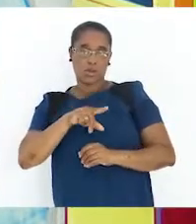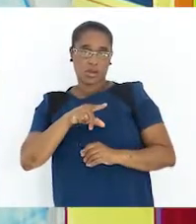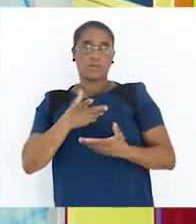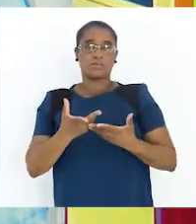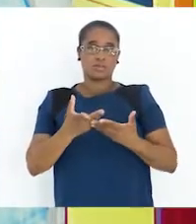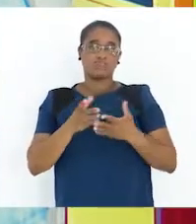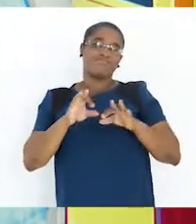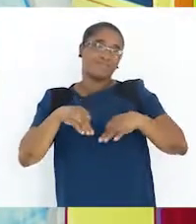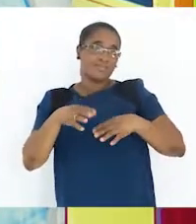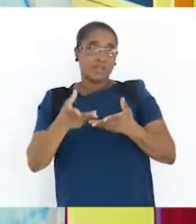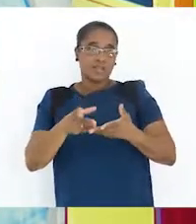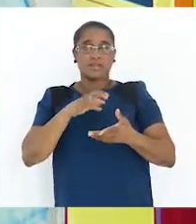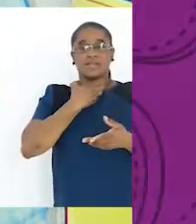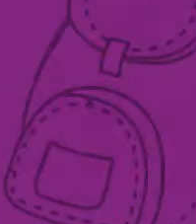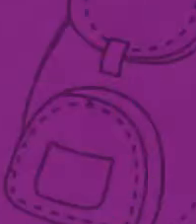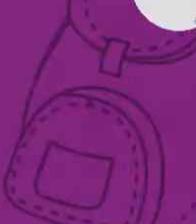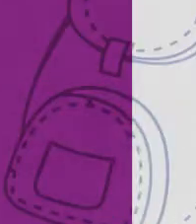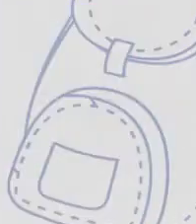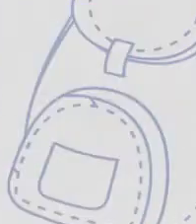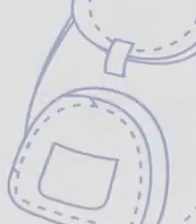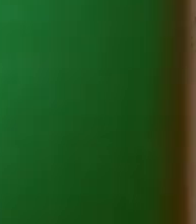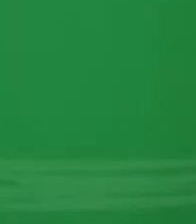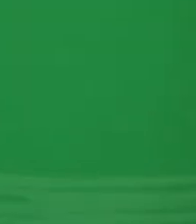debelar esta crise sanitária.